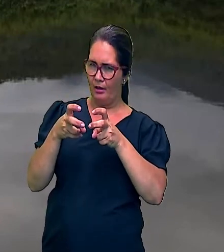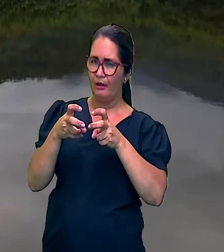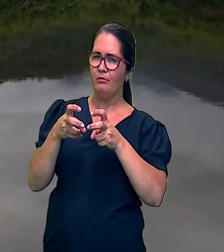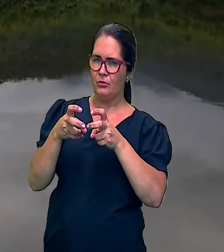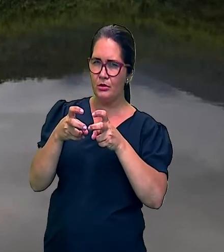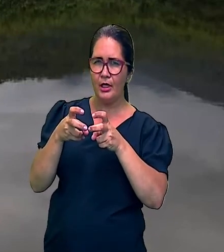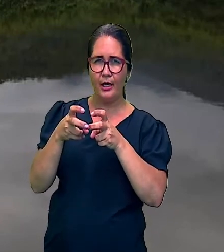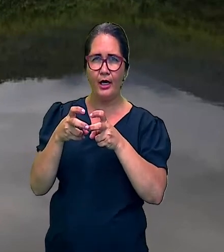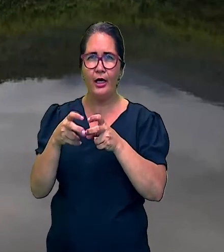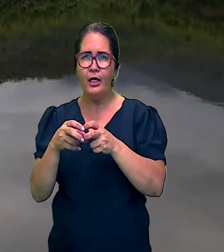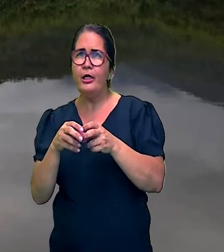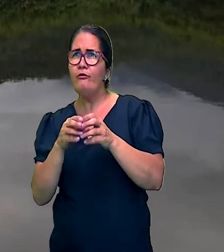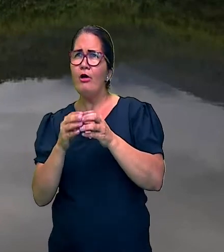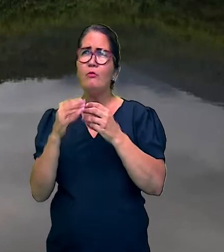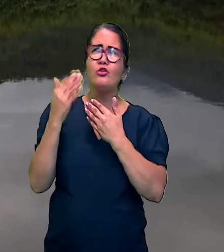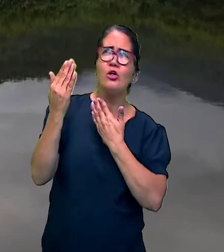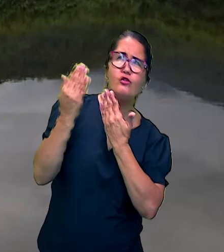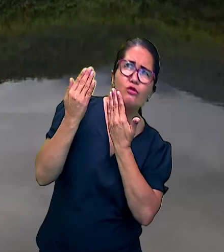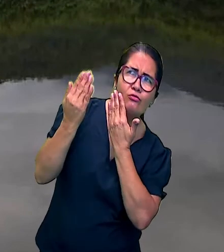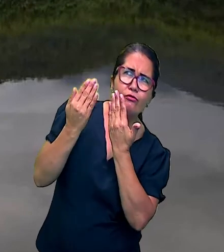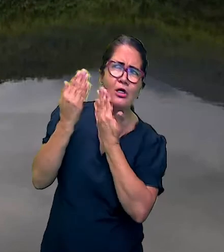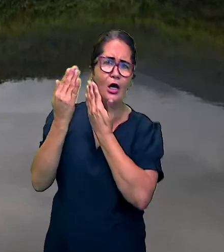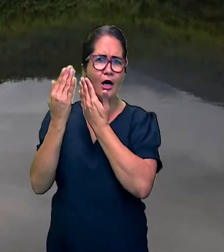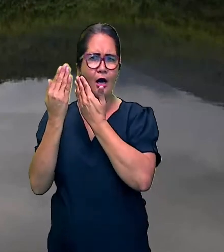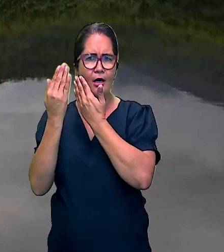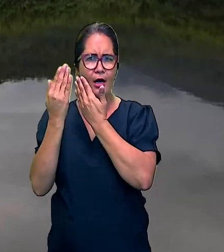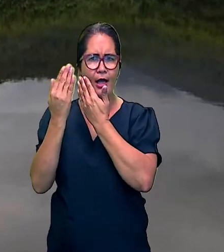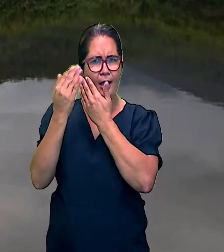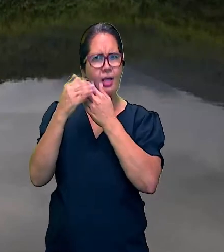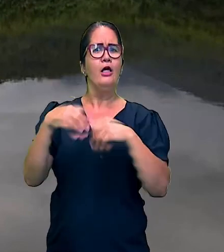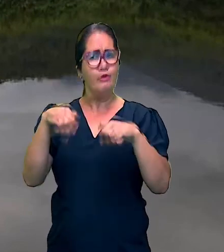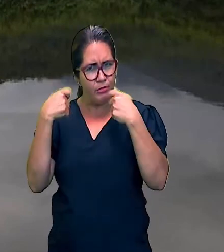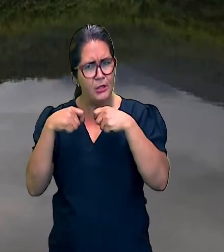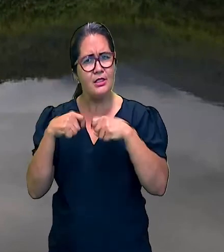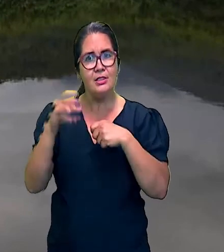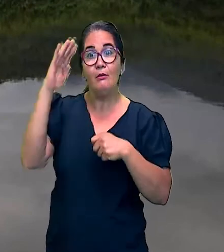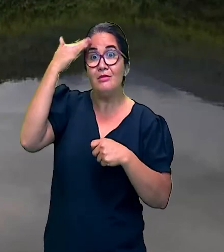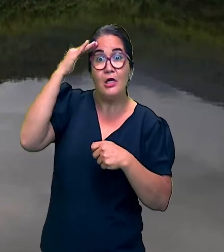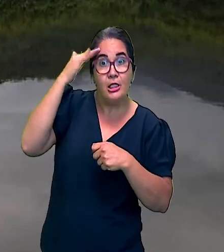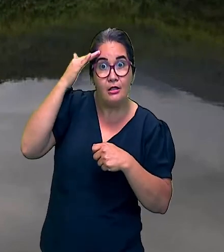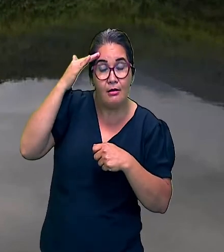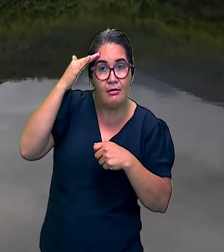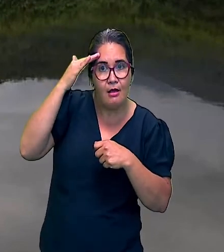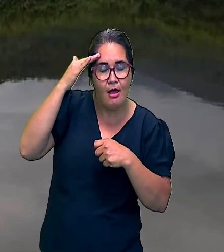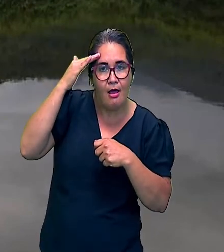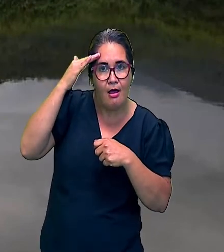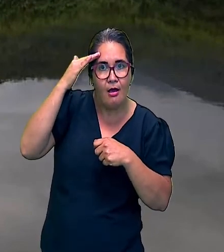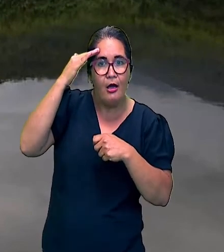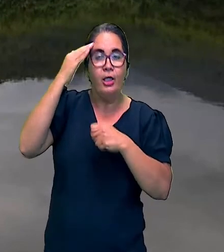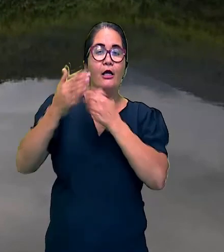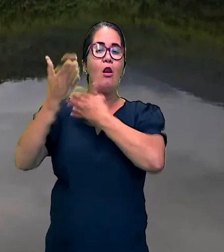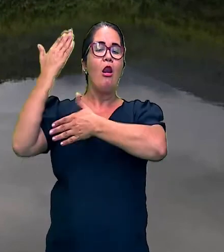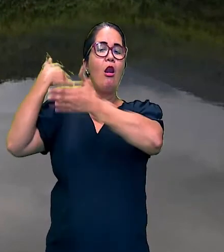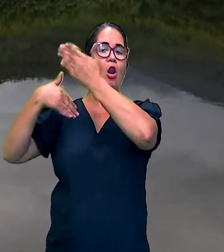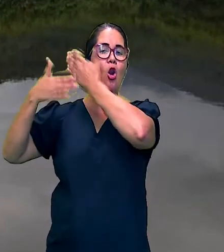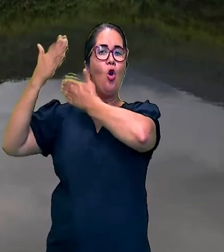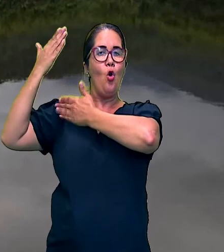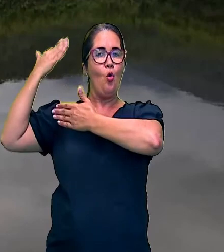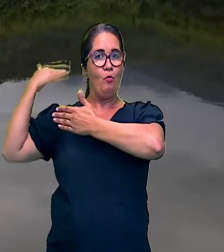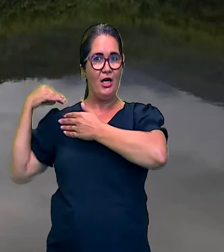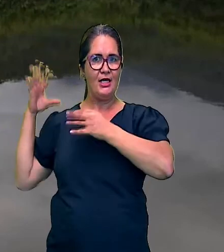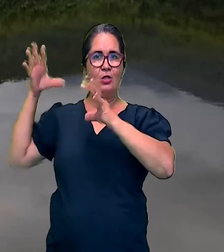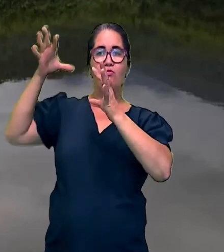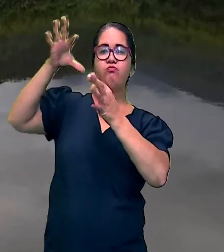apurado, curioso, e descobrir que o passado está integralmente interlaçado no